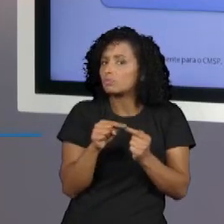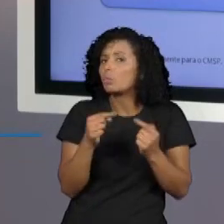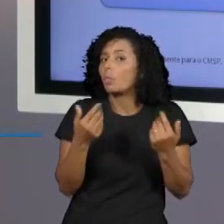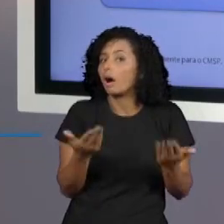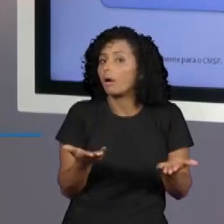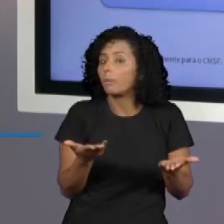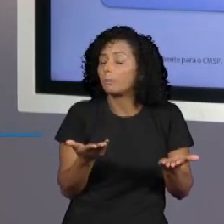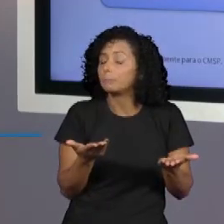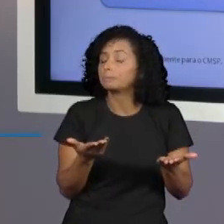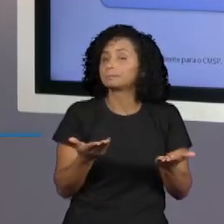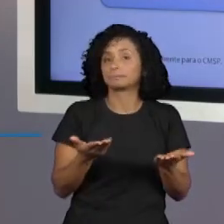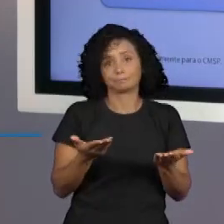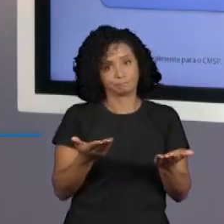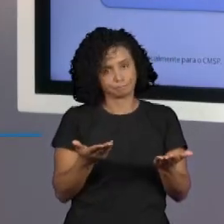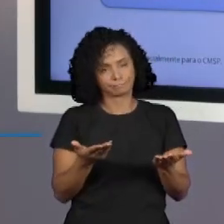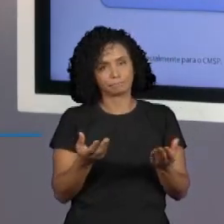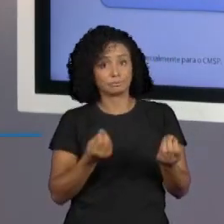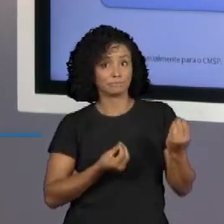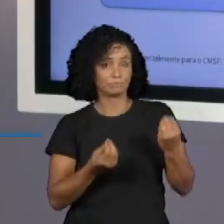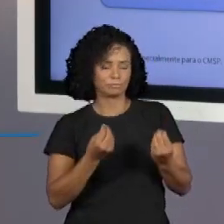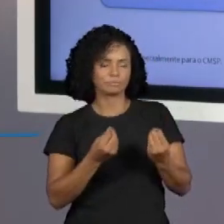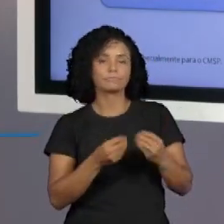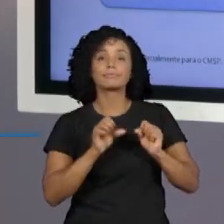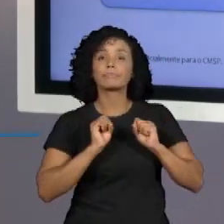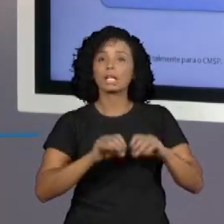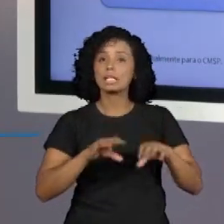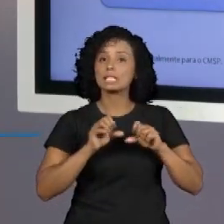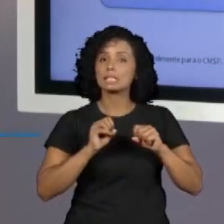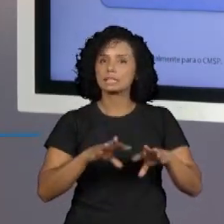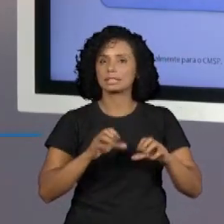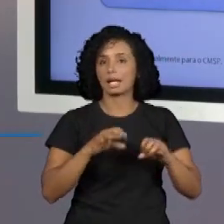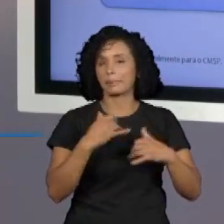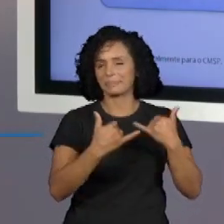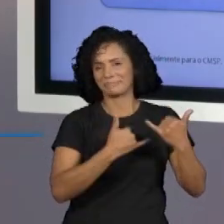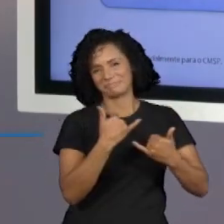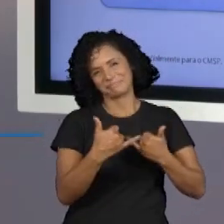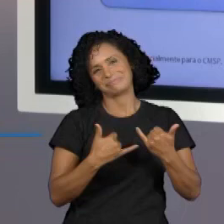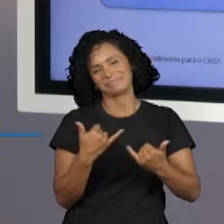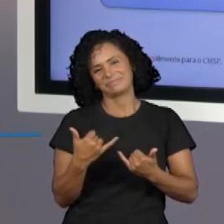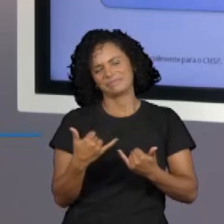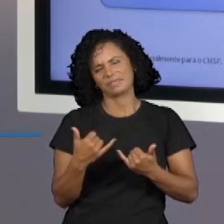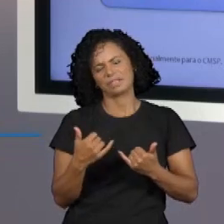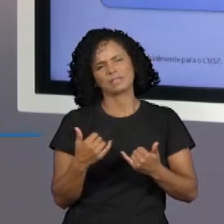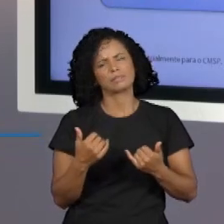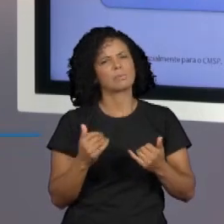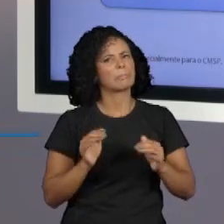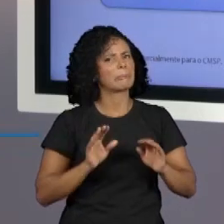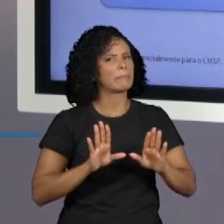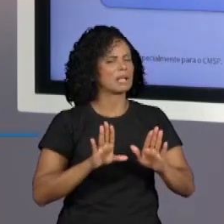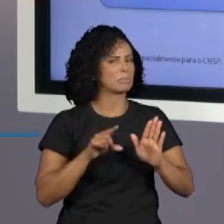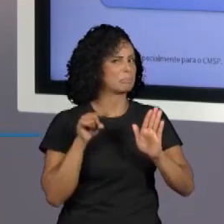já diz, é ensinar um tipo de brincadeira. E qual seria essa brincadeira? Vocês